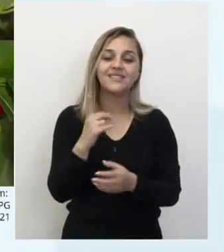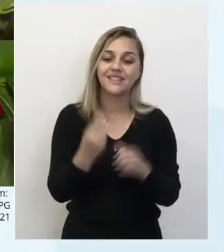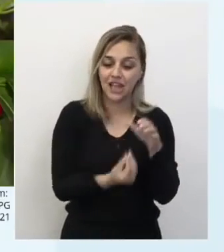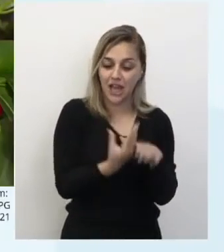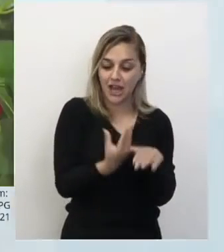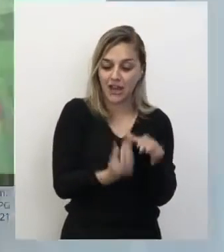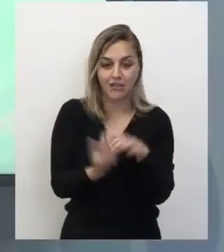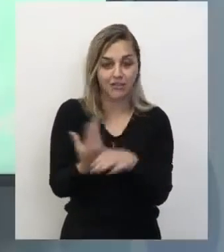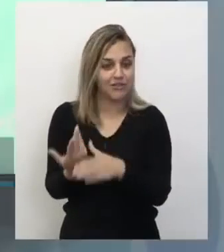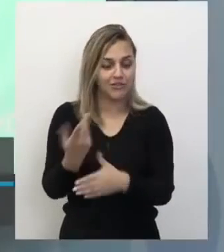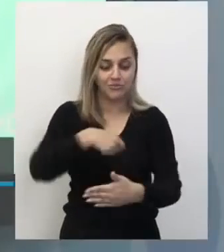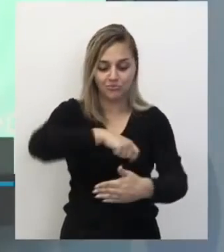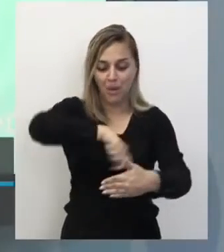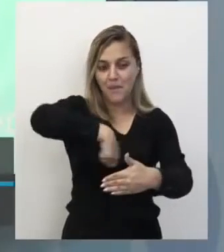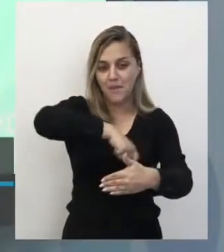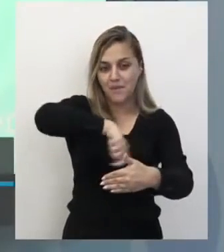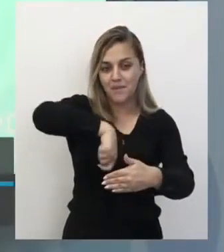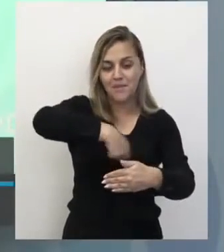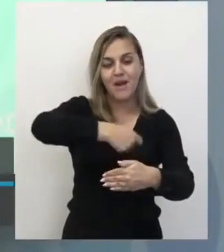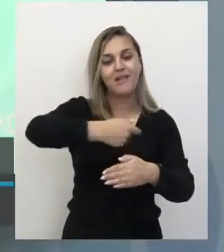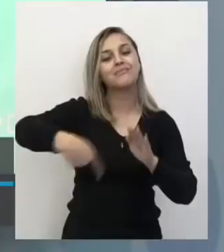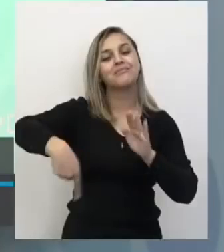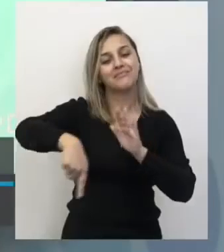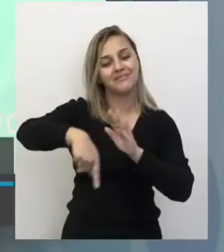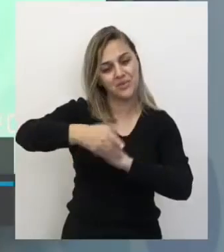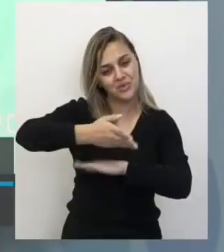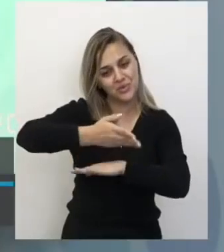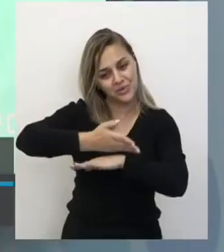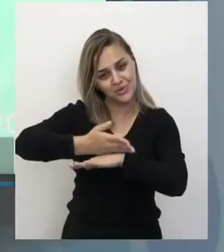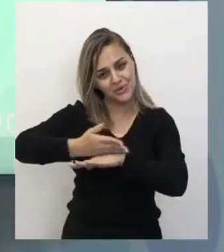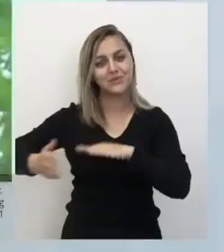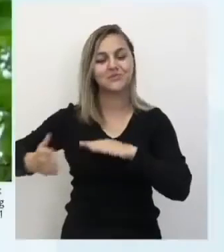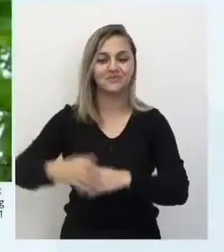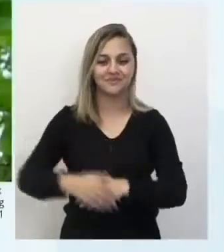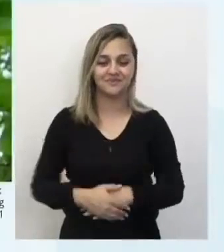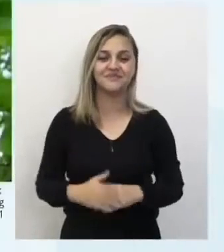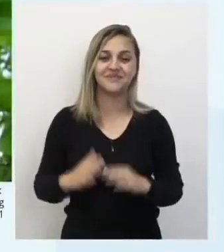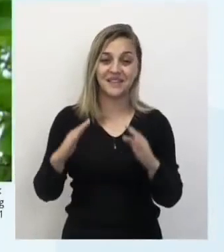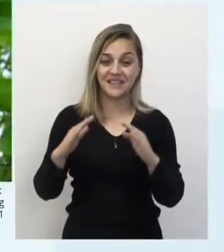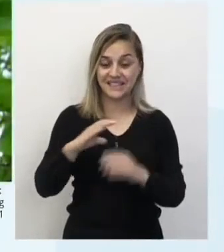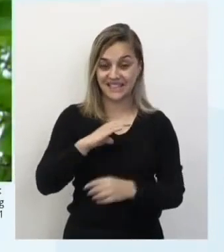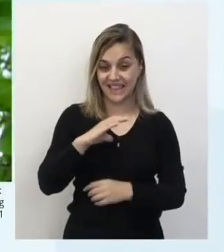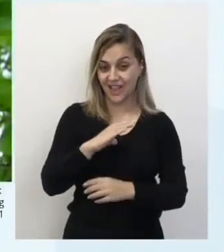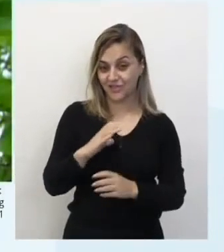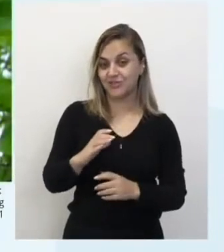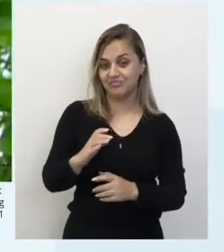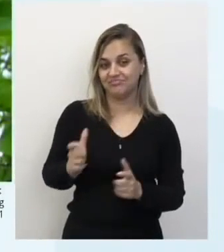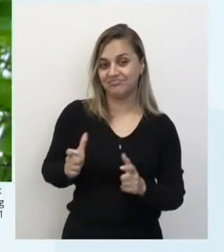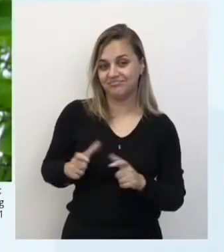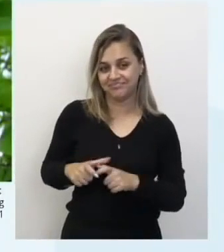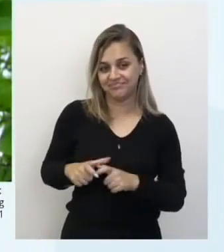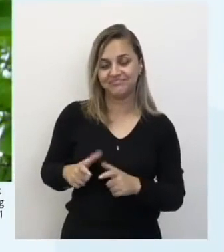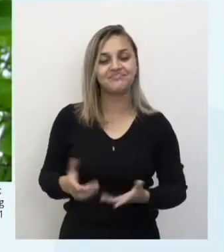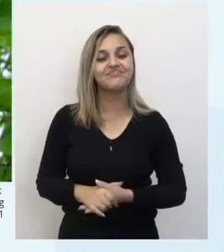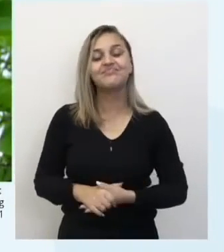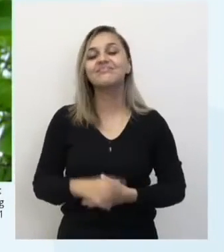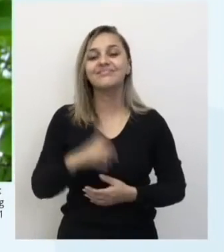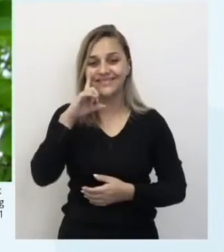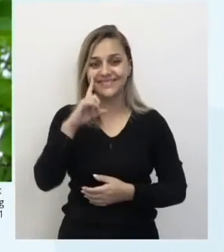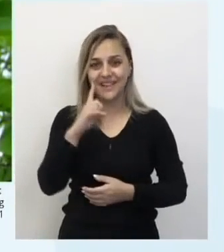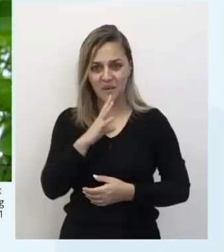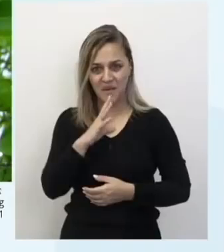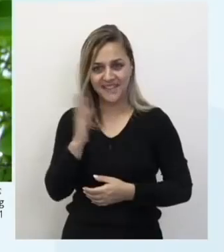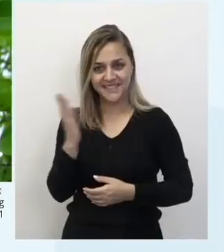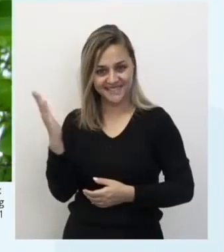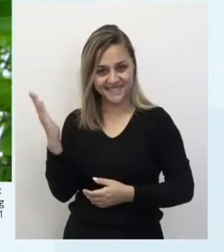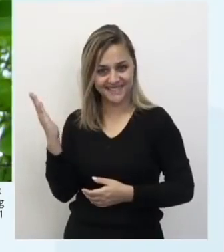aí, no nosso interiorzão. Olha que legal aí, mais algumas frutas aí, ó. Tem algumas aí que eu confesso que eu não